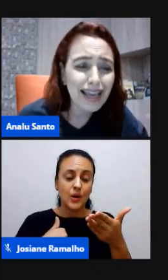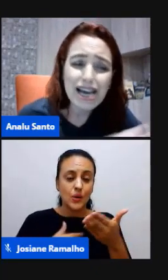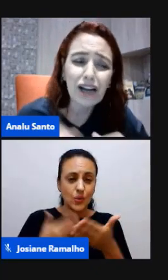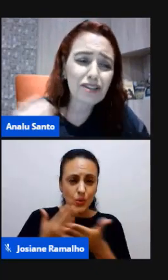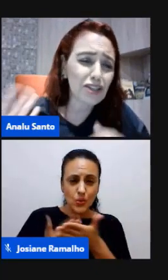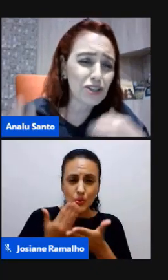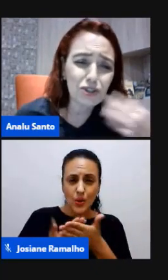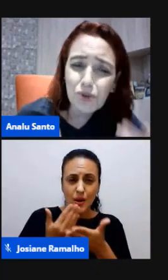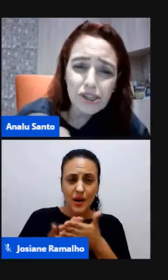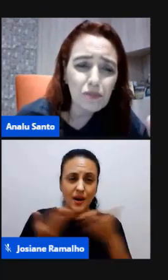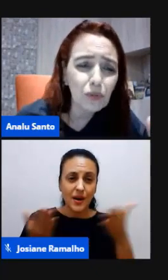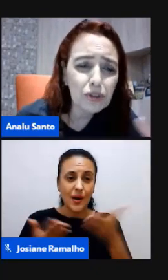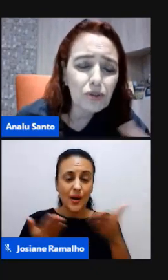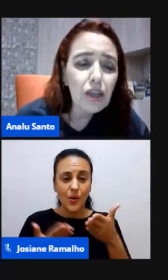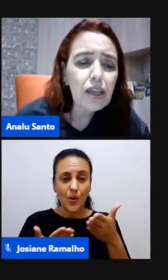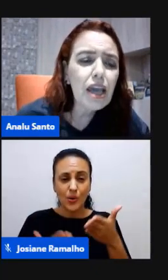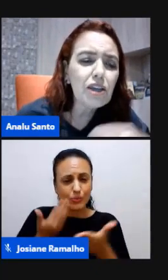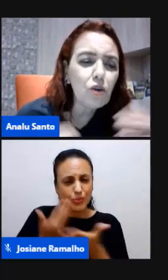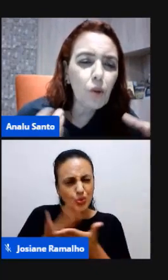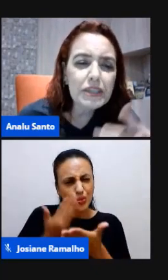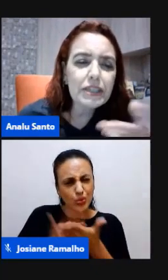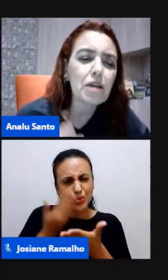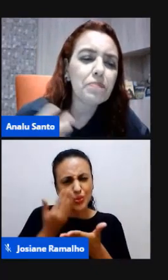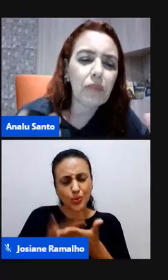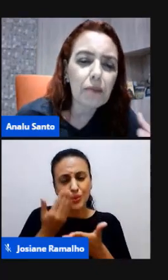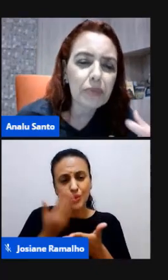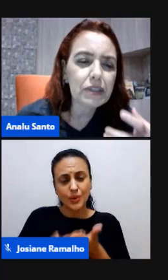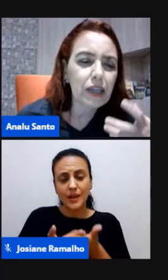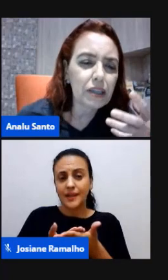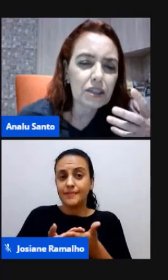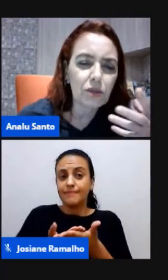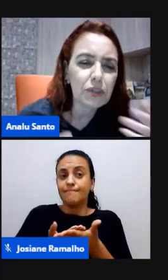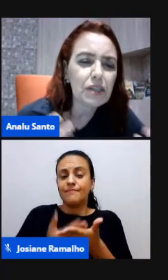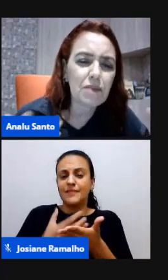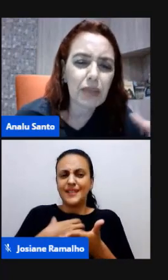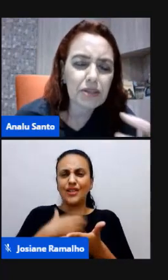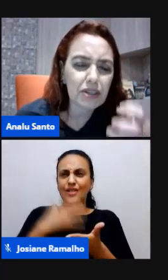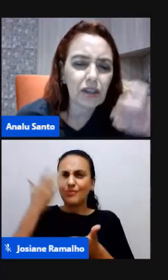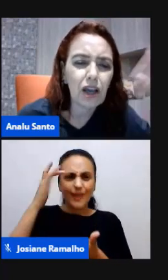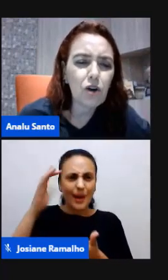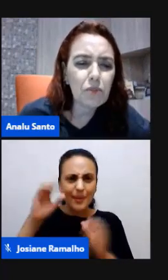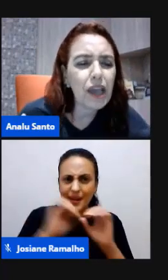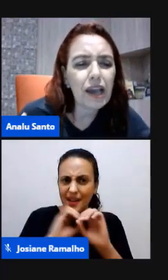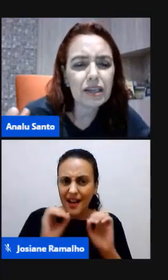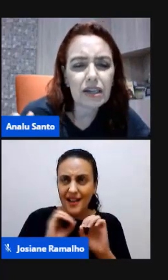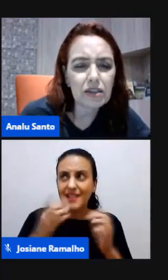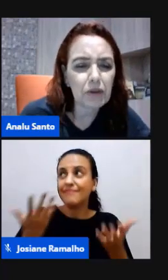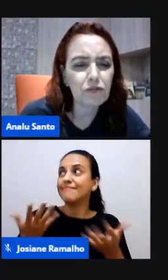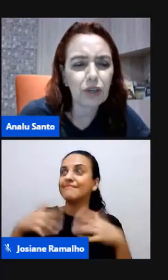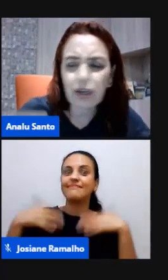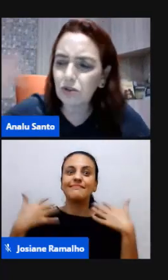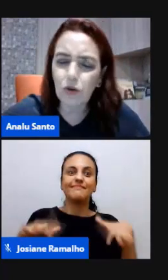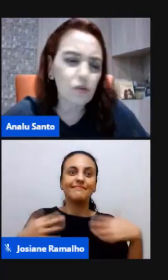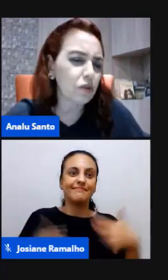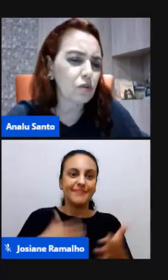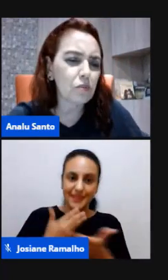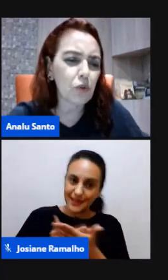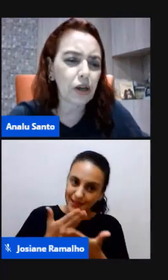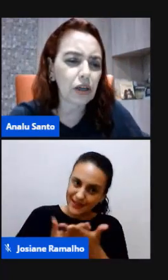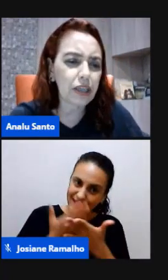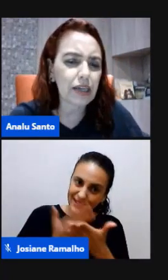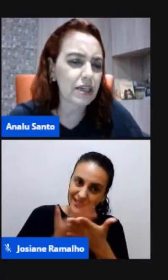né? A gente estuda muito, e aí eu comecei a prestar atenção. Eu queria saber, assim, como que é a criança para fulano,